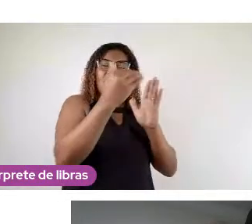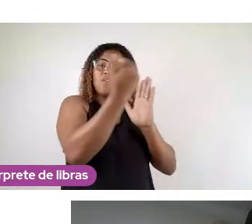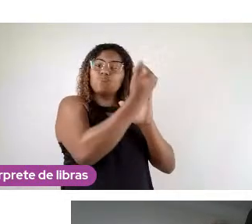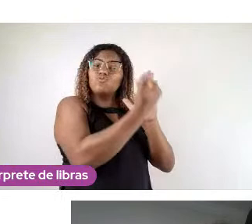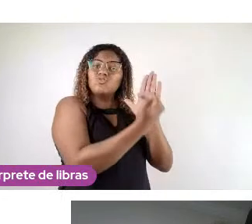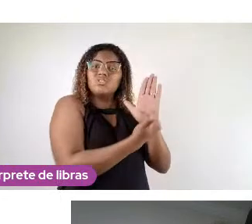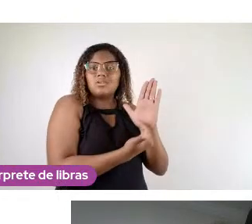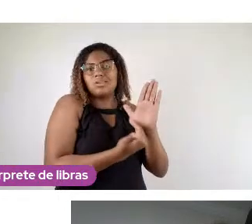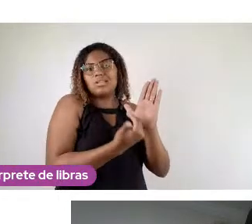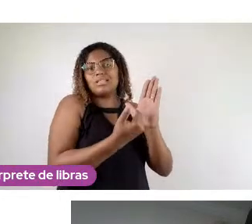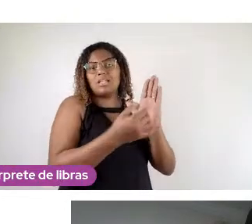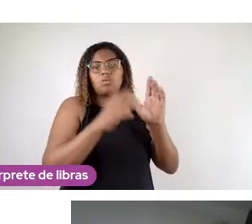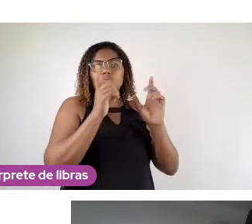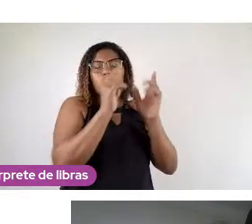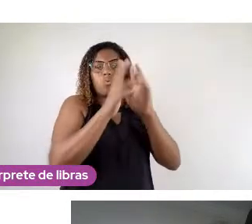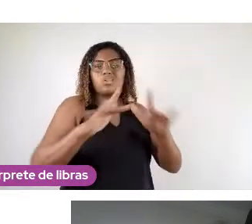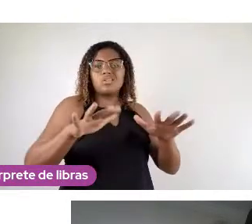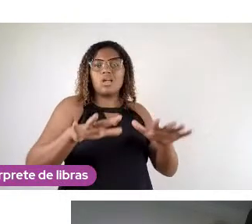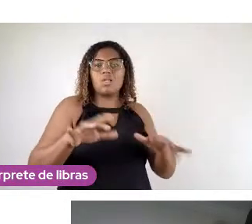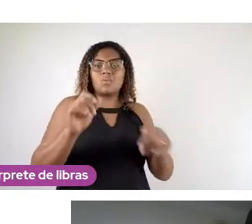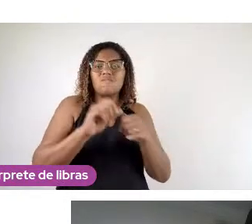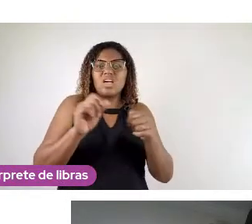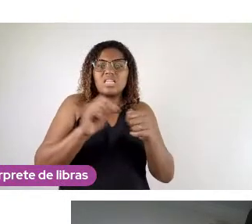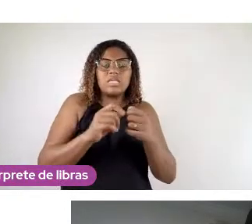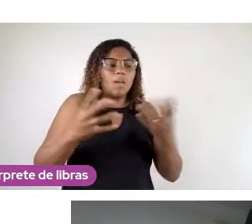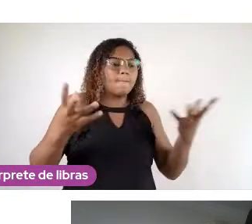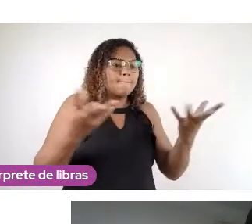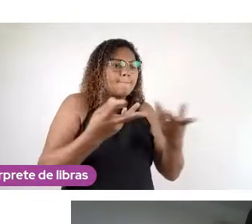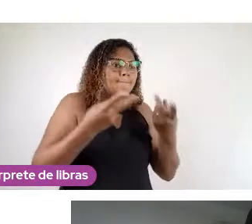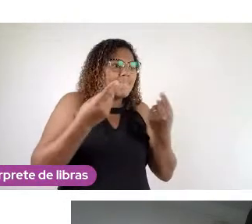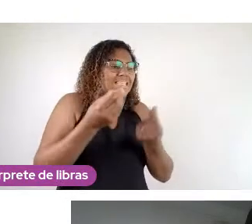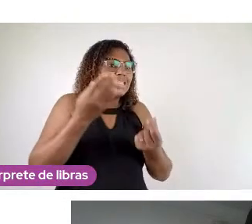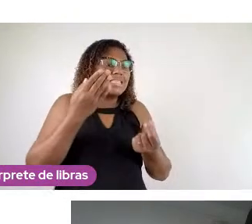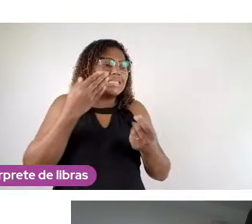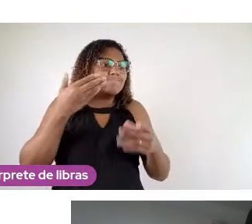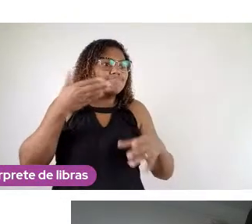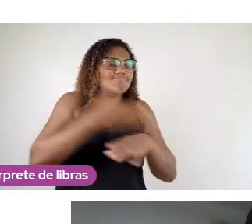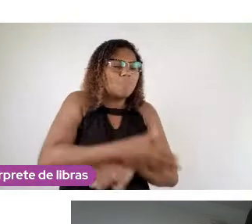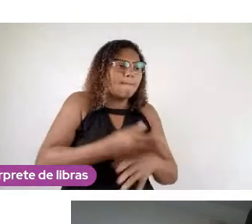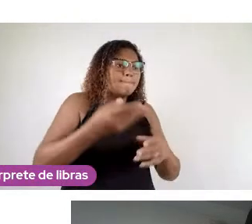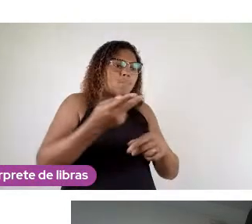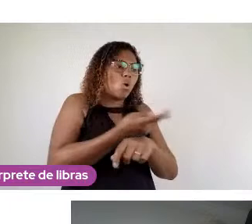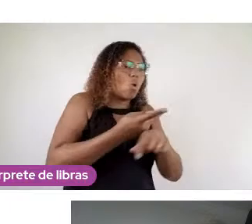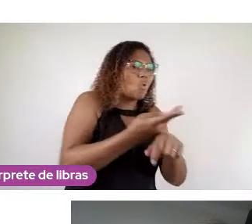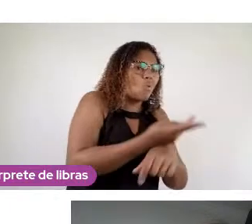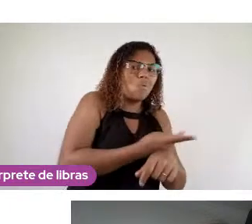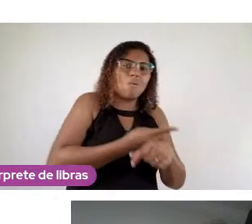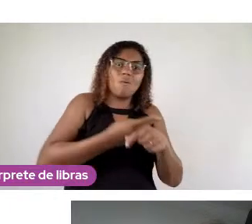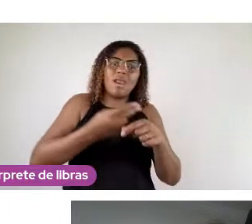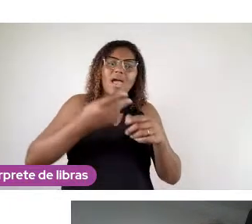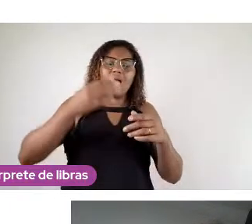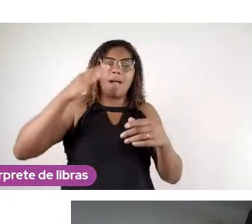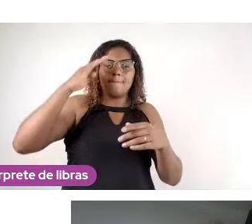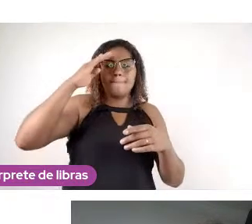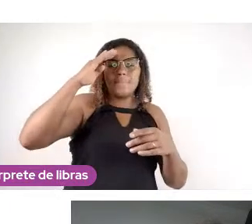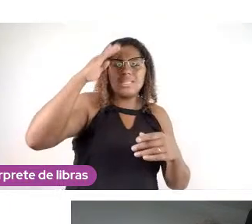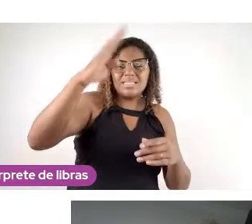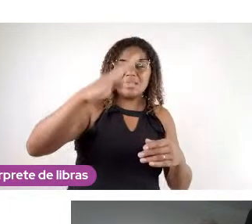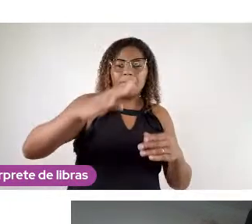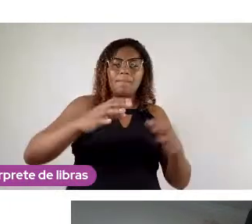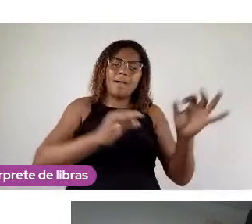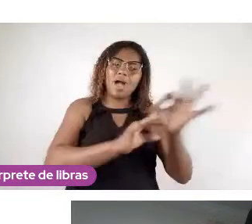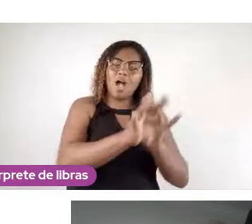mais materialidade sobre a década. Então, procurar priorizar bastante projetos